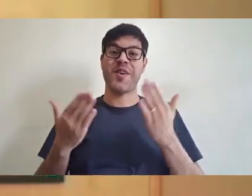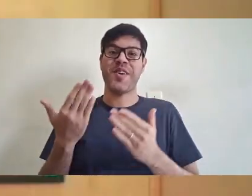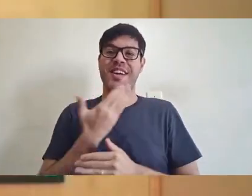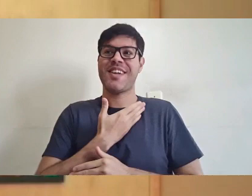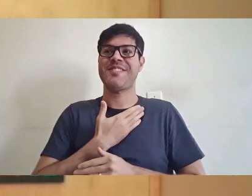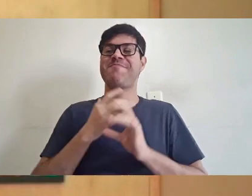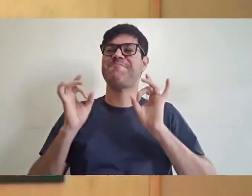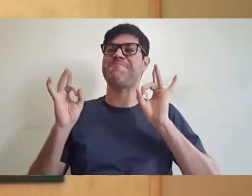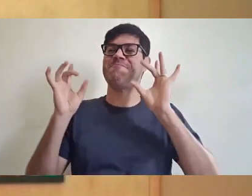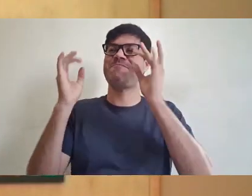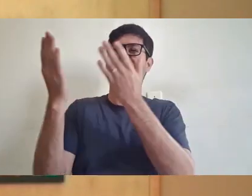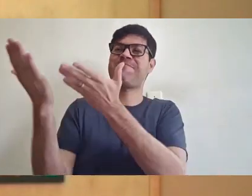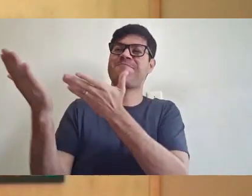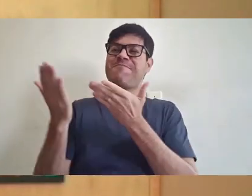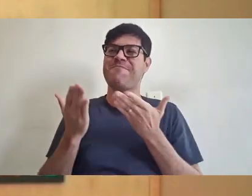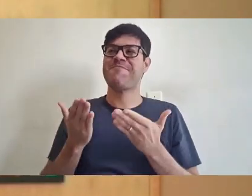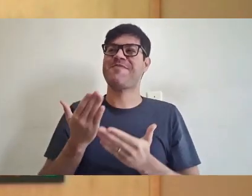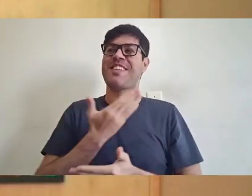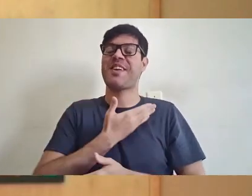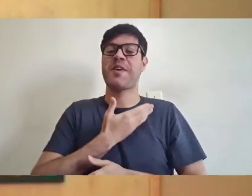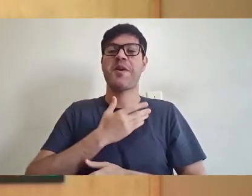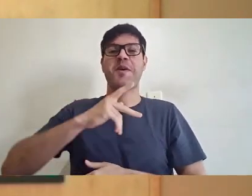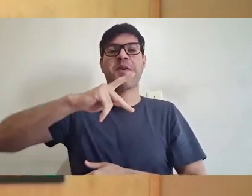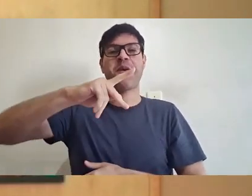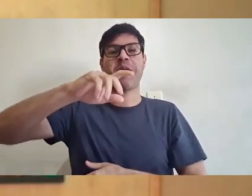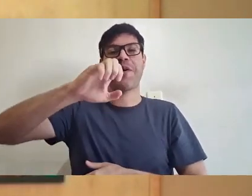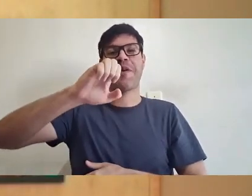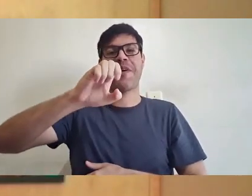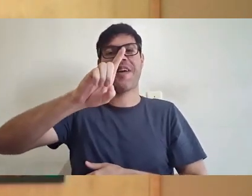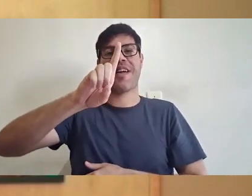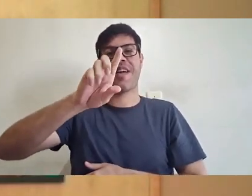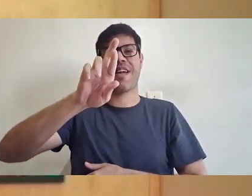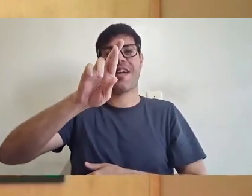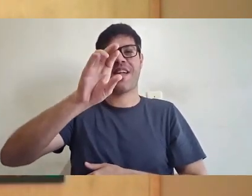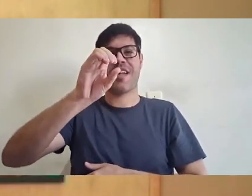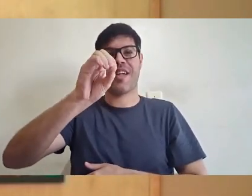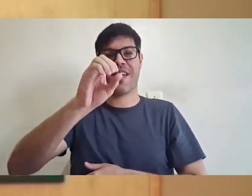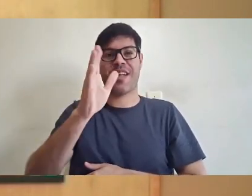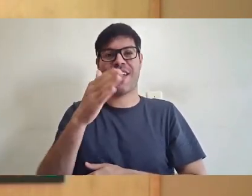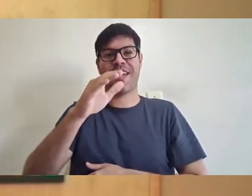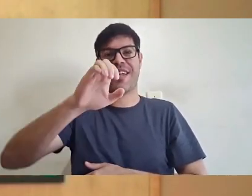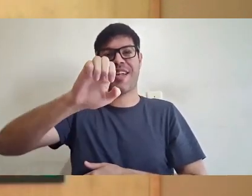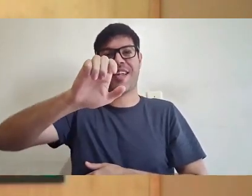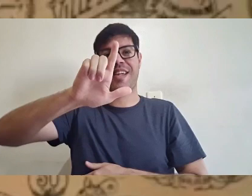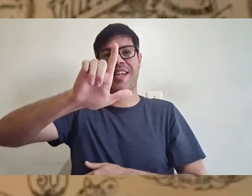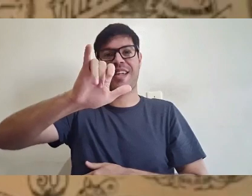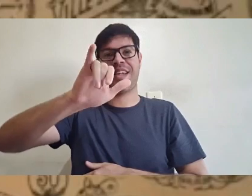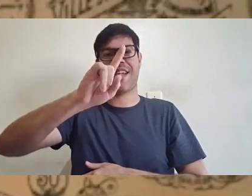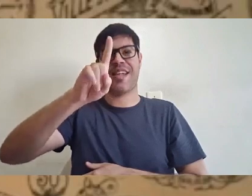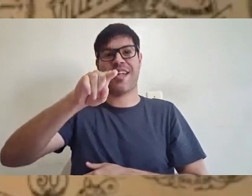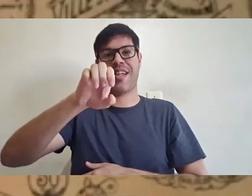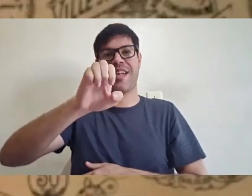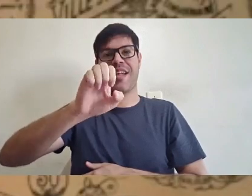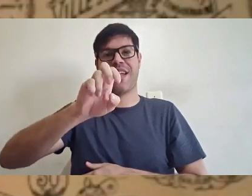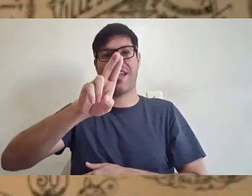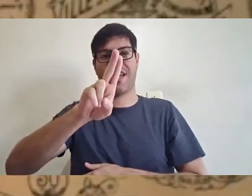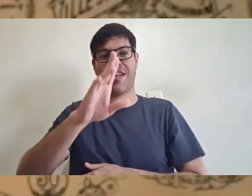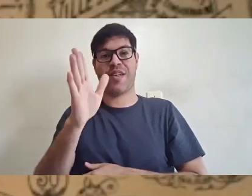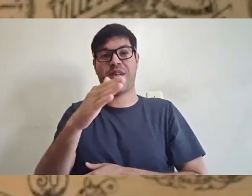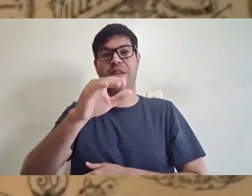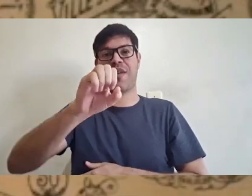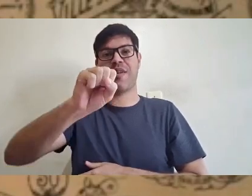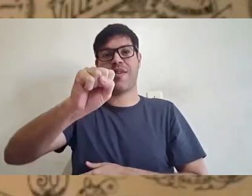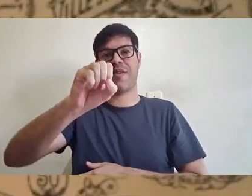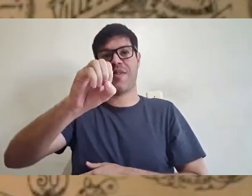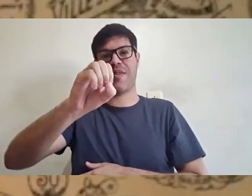Eliseu Sobrinho. Tá bom, Pedrão? Tô bem, Gil. Graças a Deus, entendeu? Depois de ter passado aí umas